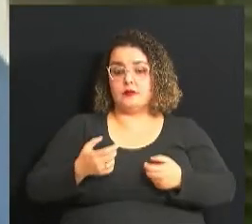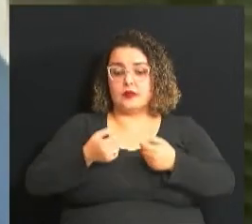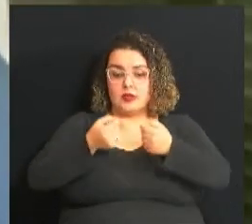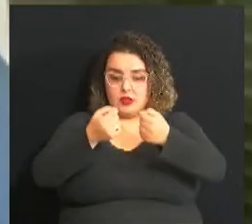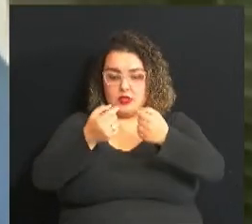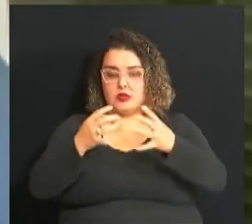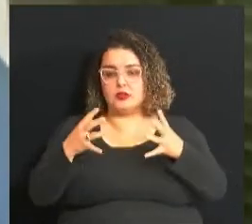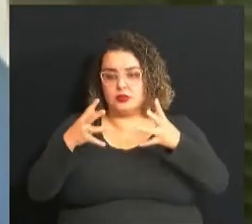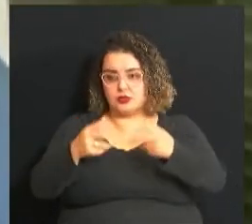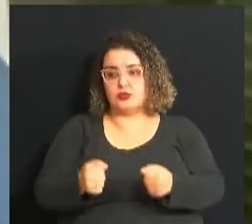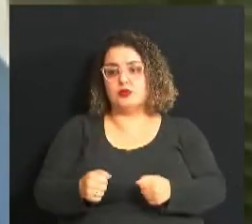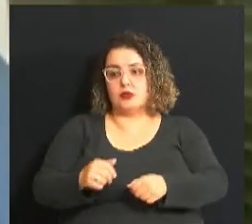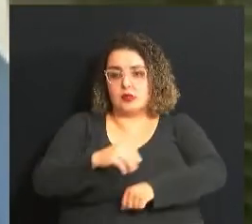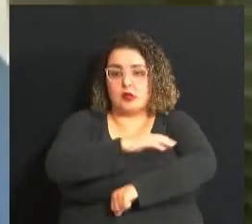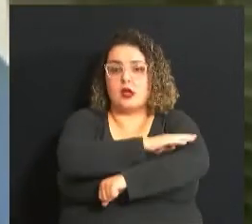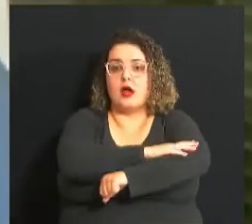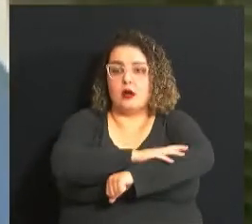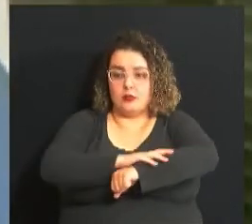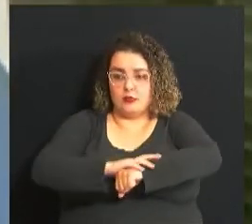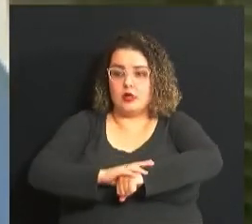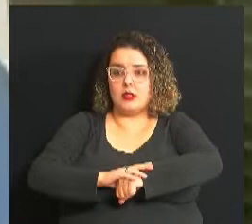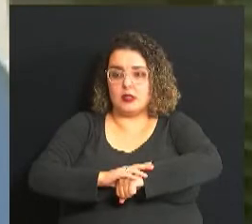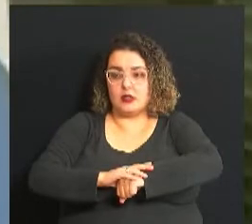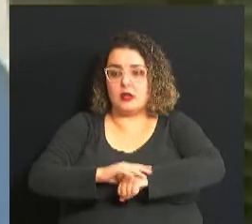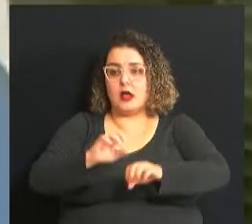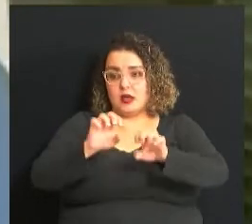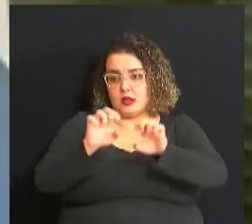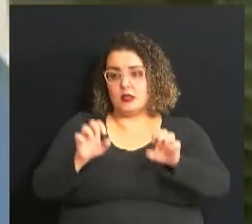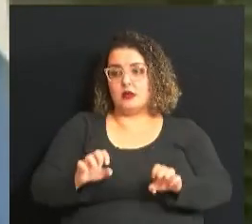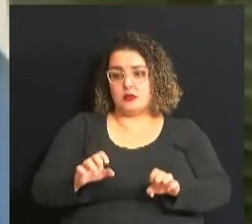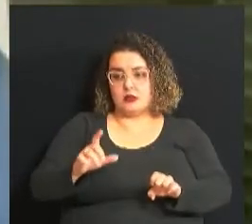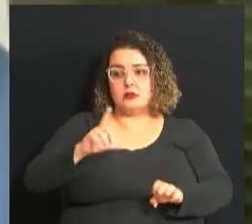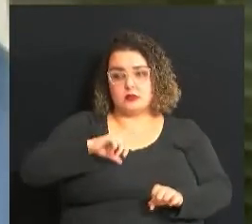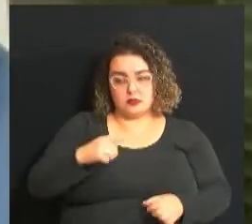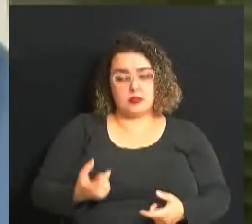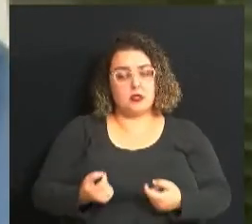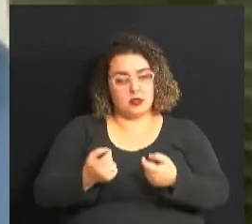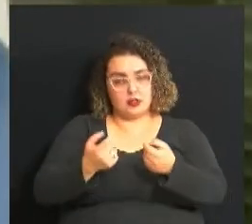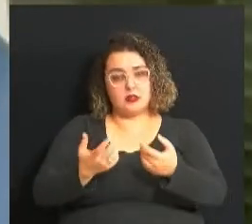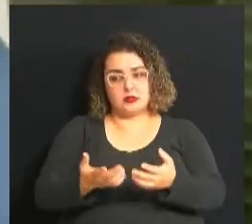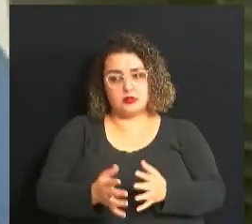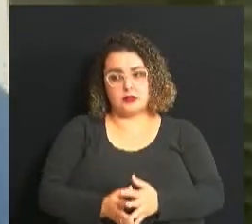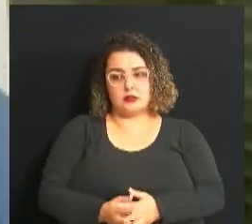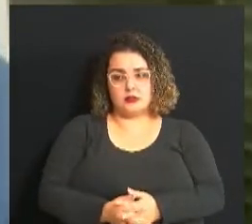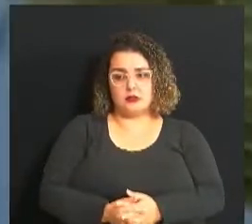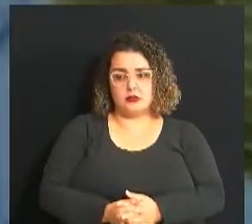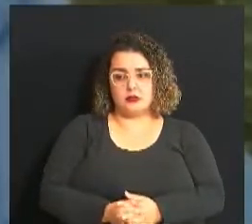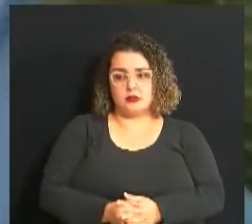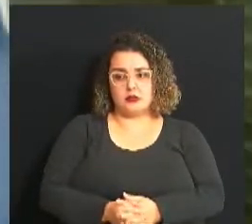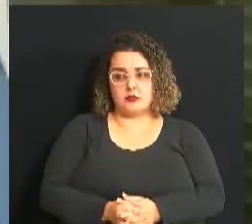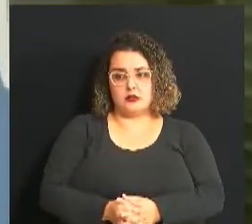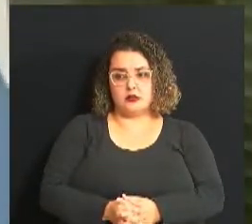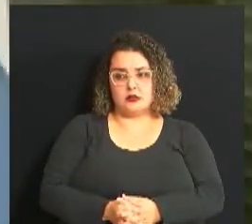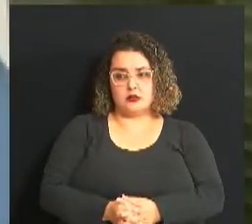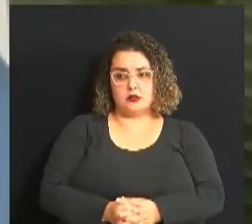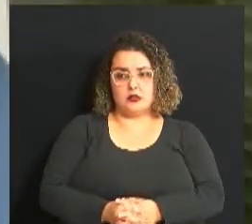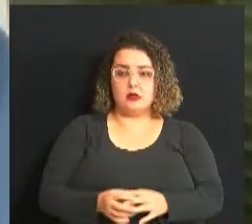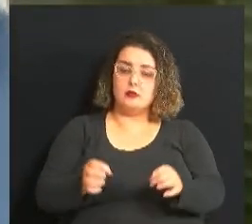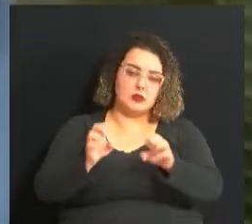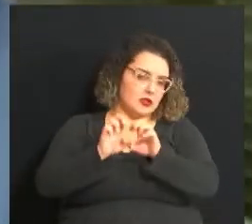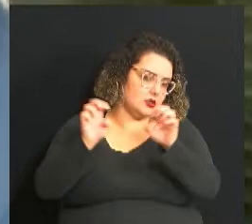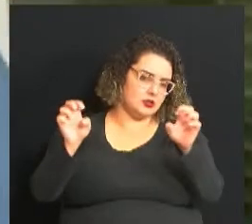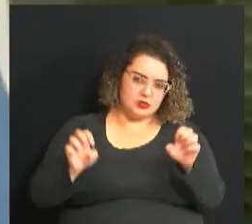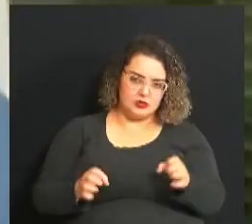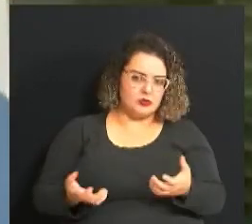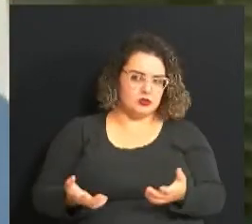geral, a pele é a estrutura que mais câncer tem. Ela não é um órgão, né? Ela é uma estrutura que